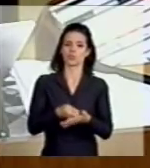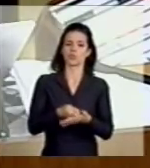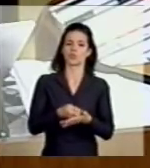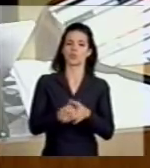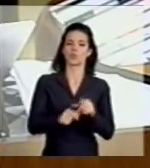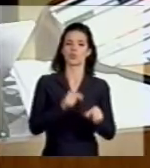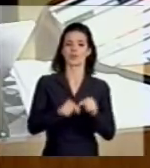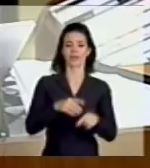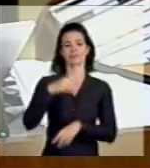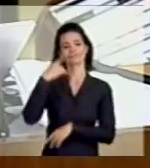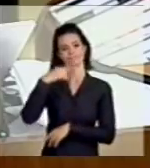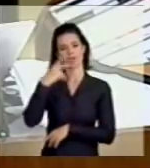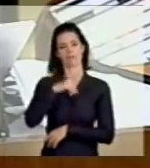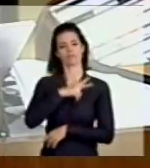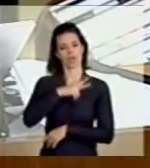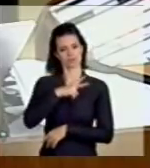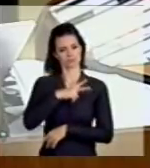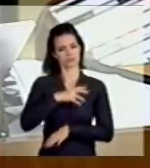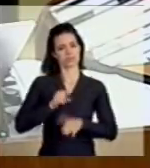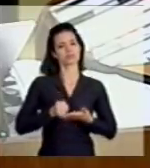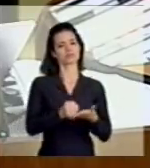seus advogados particulares, que certamente